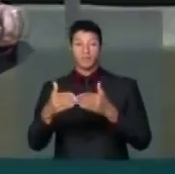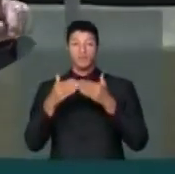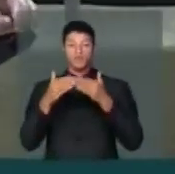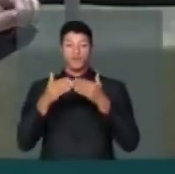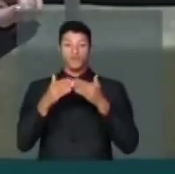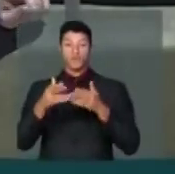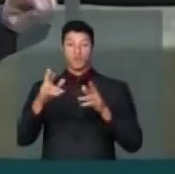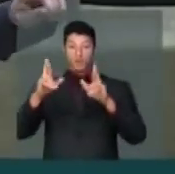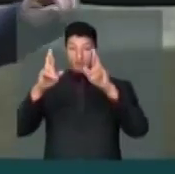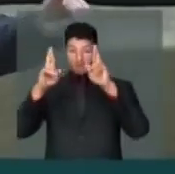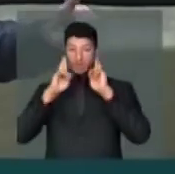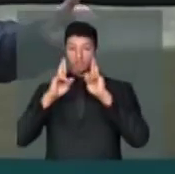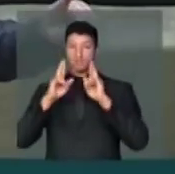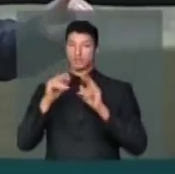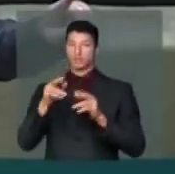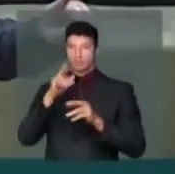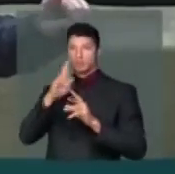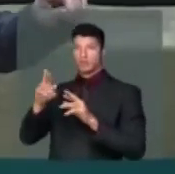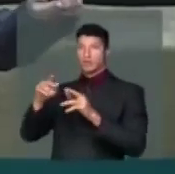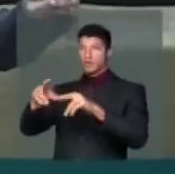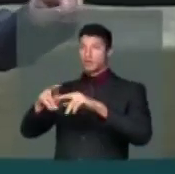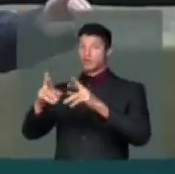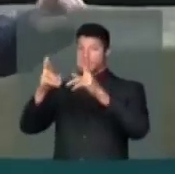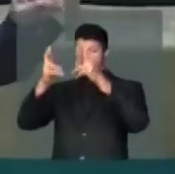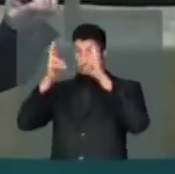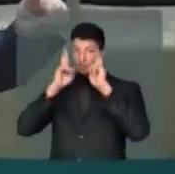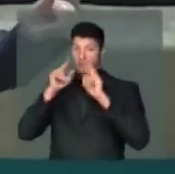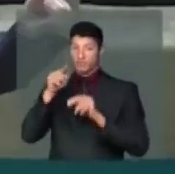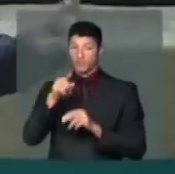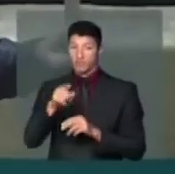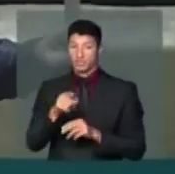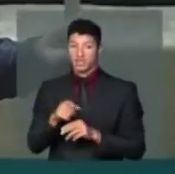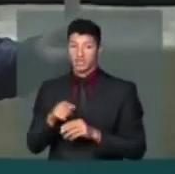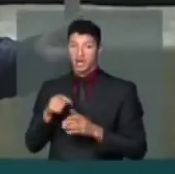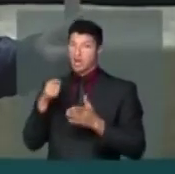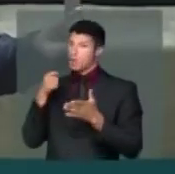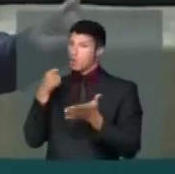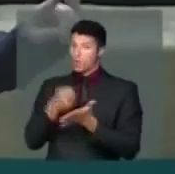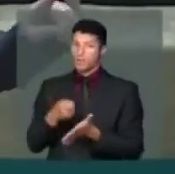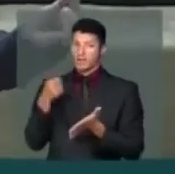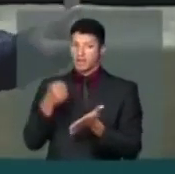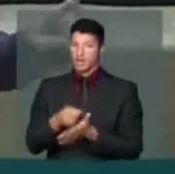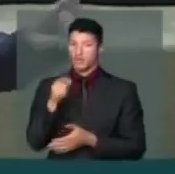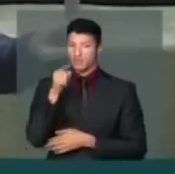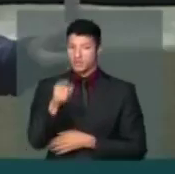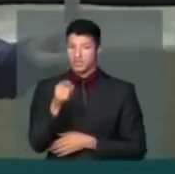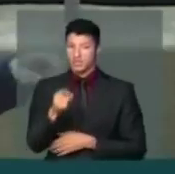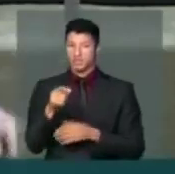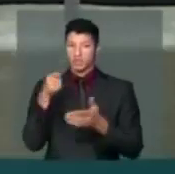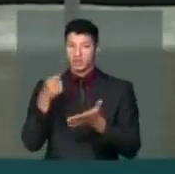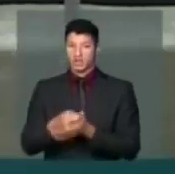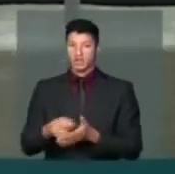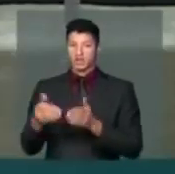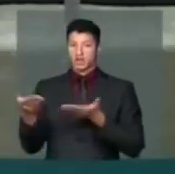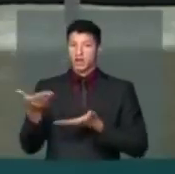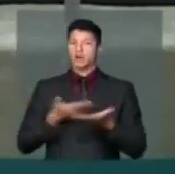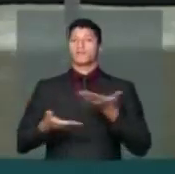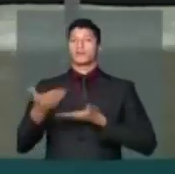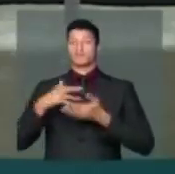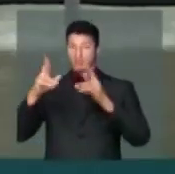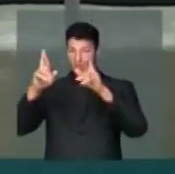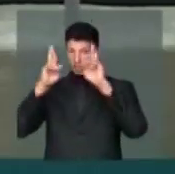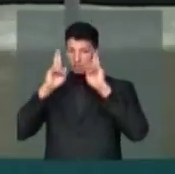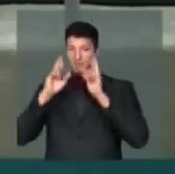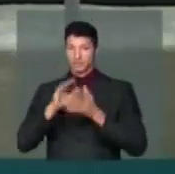respeite. O senhor está obrigado. O senhor está obrigado. O senhor está obrigado a me tratar. Por